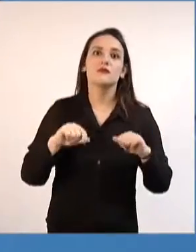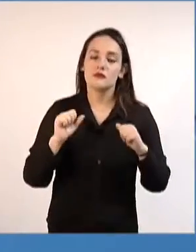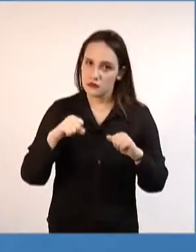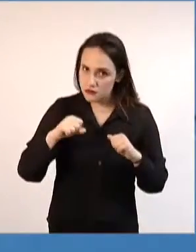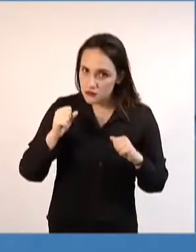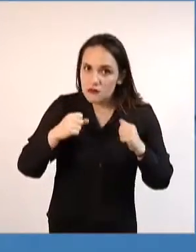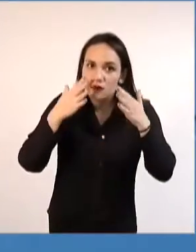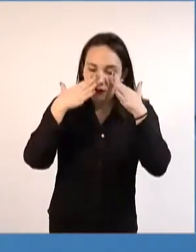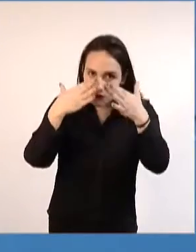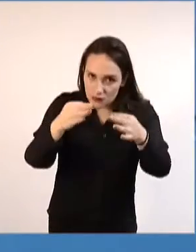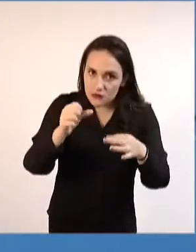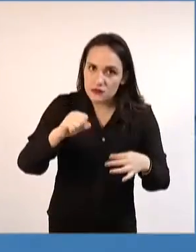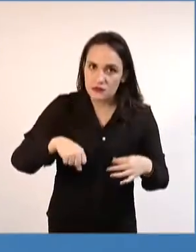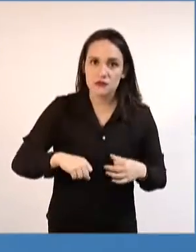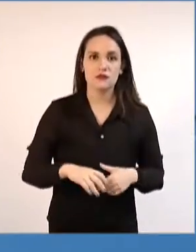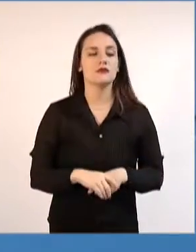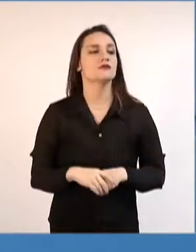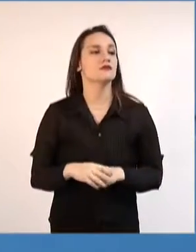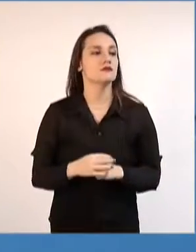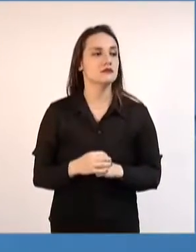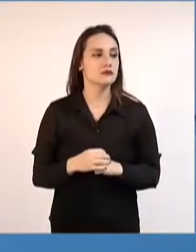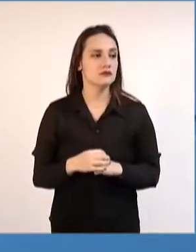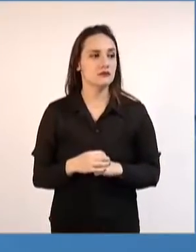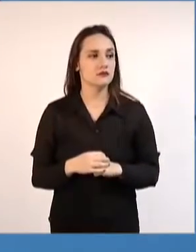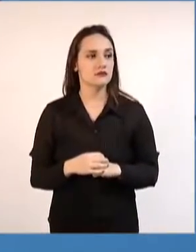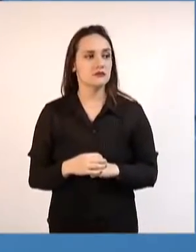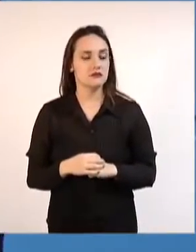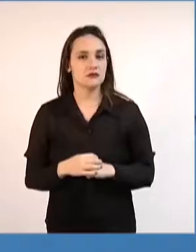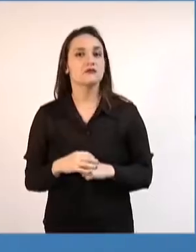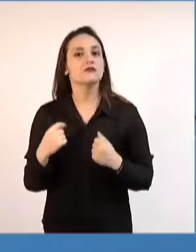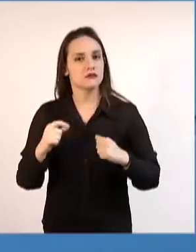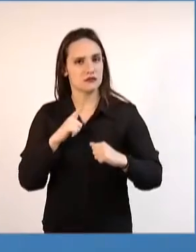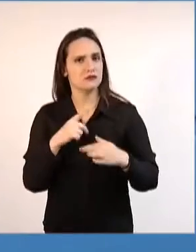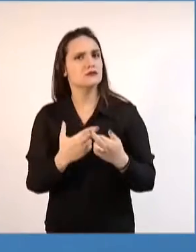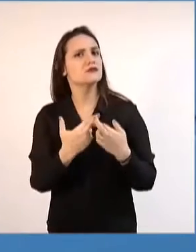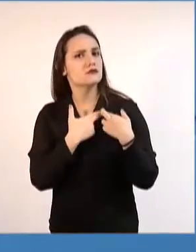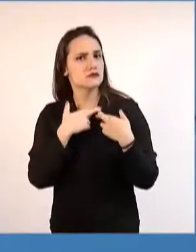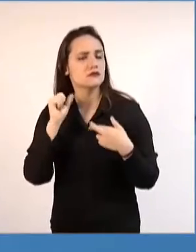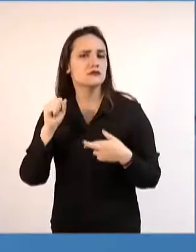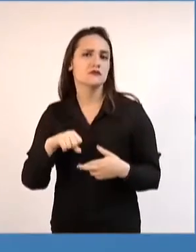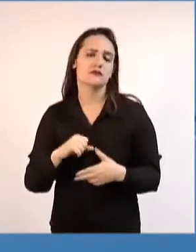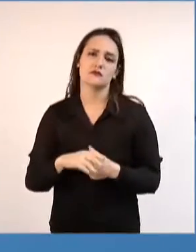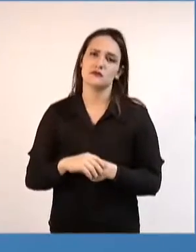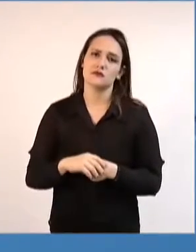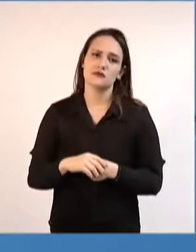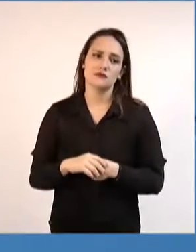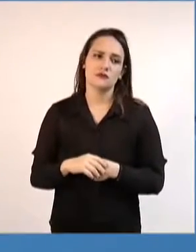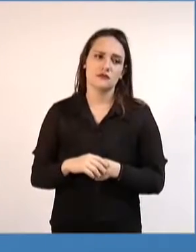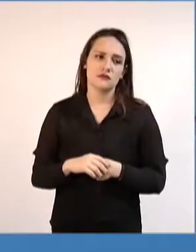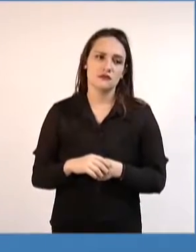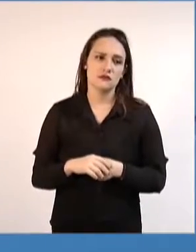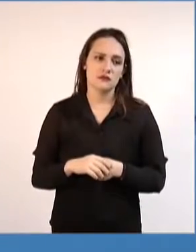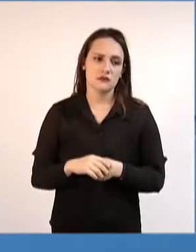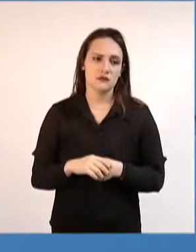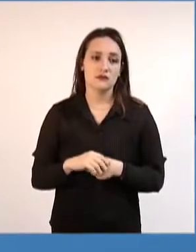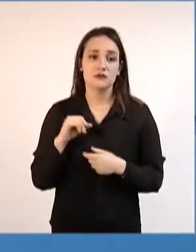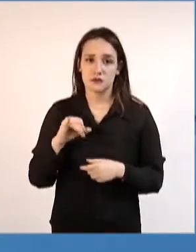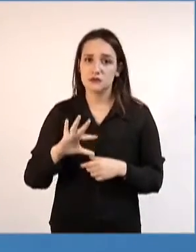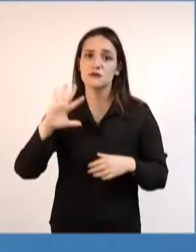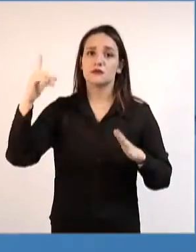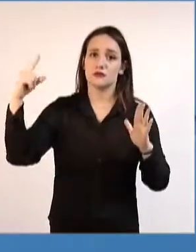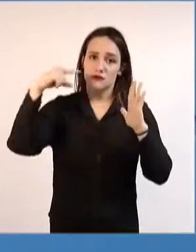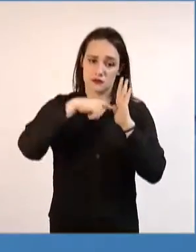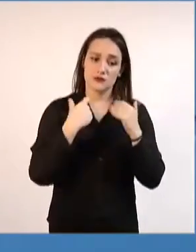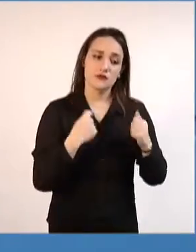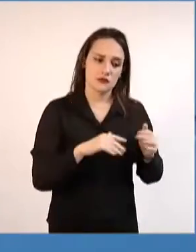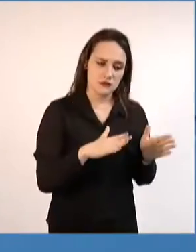um olhar, né, muito responsável sobre um processo desencadeado sobre a